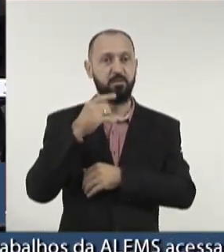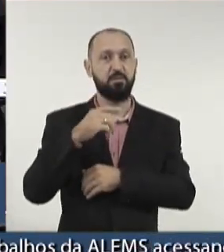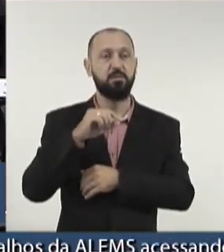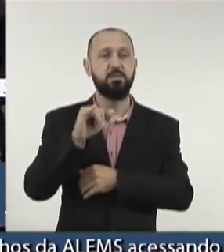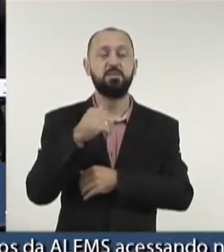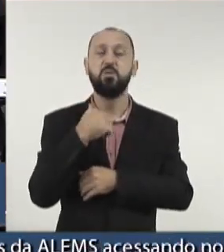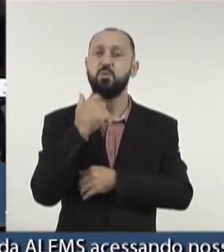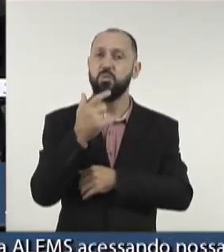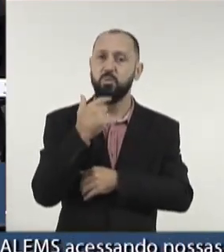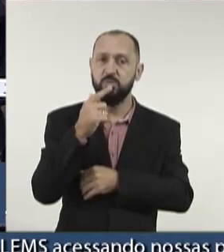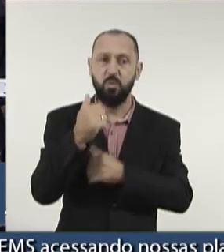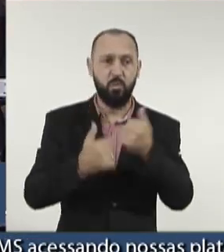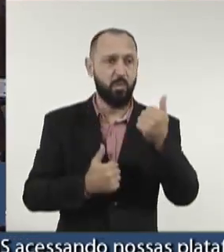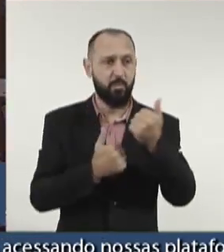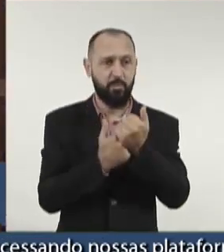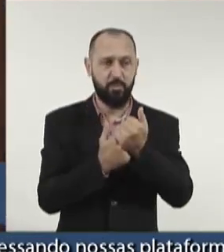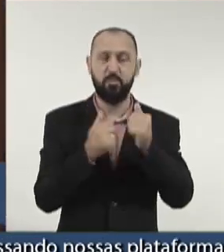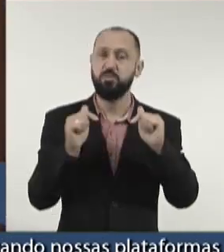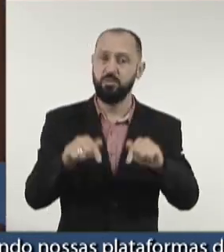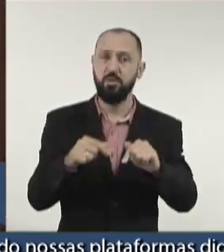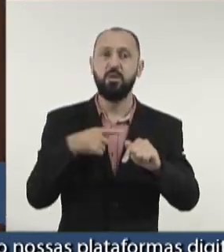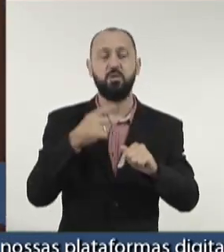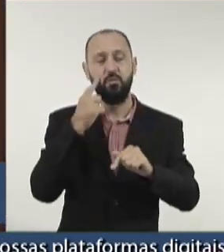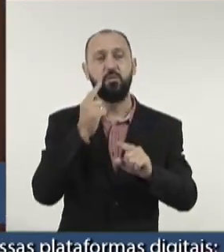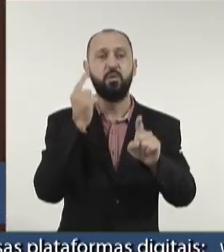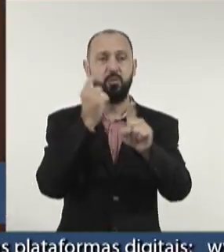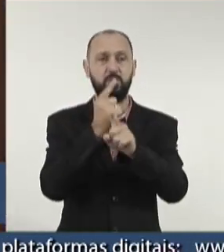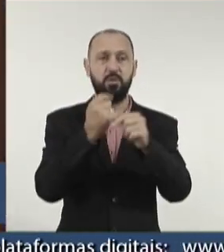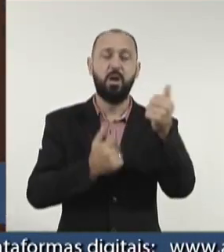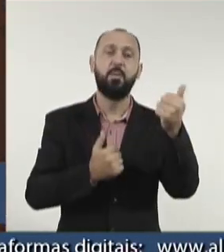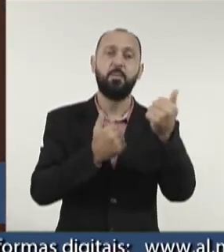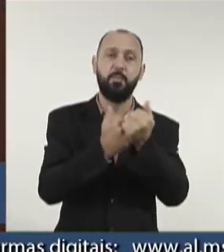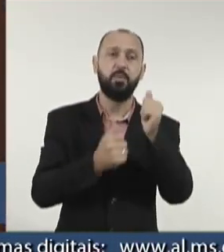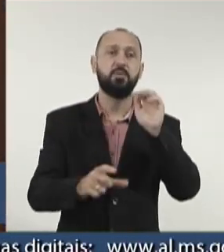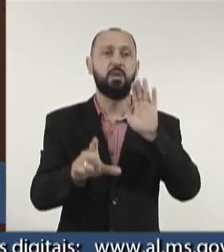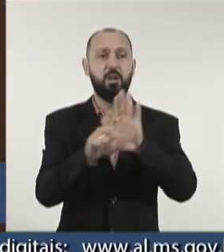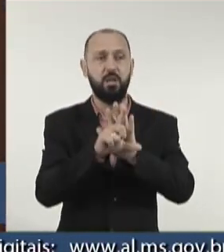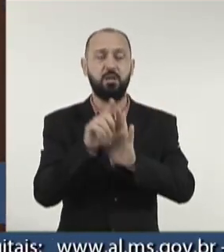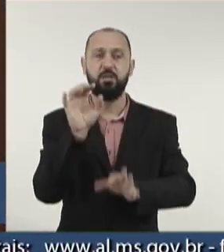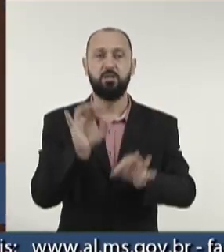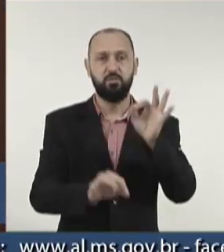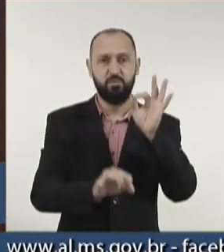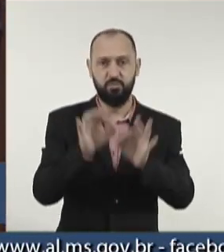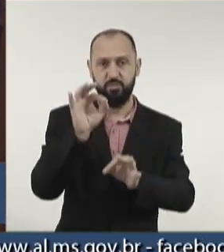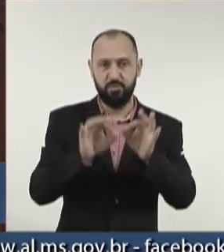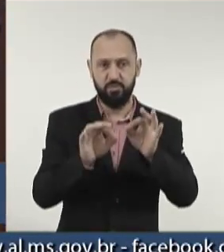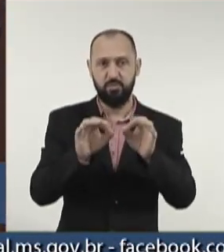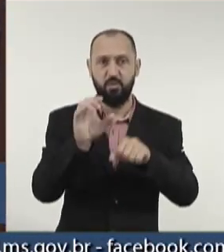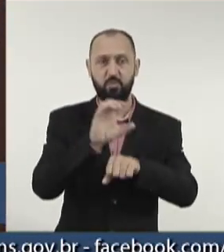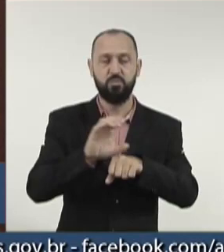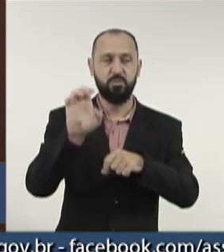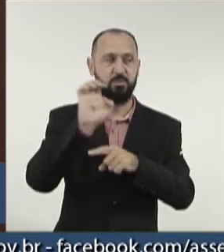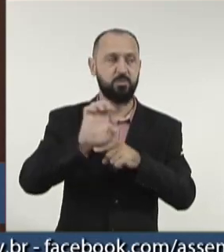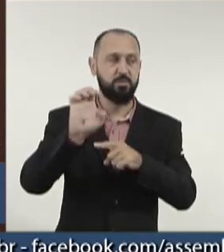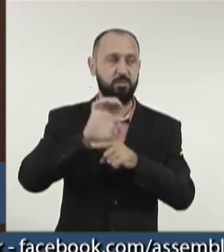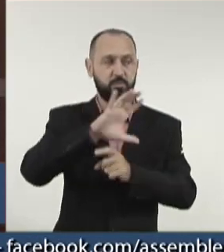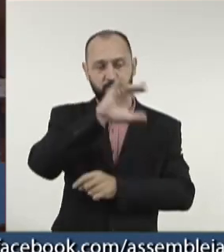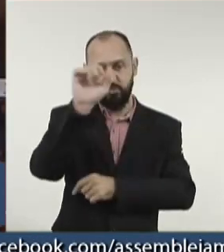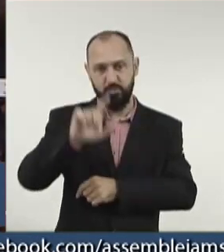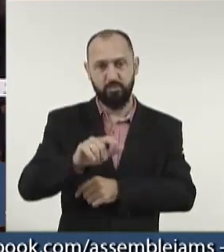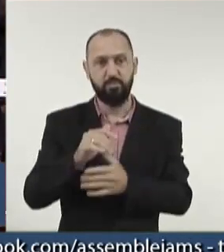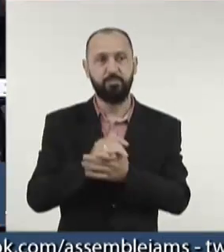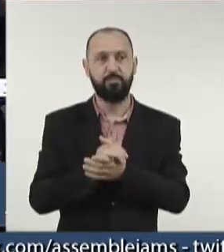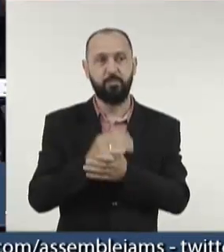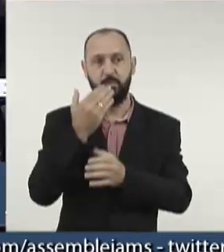não conseguir o apoio dessa casa, vou encontrar apoio nas leis, na justiça e na Constituição do Estado do Mato Grosso do Sul.